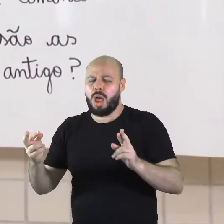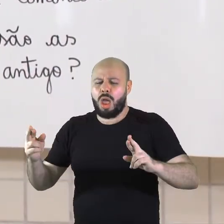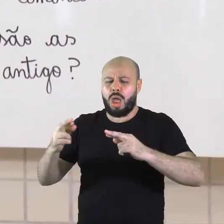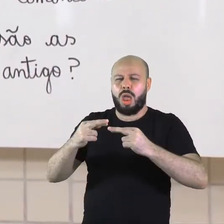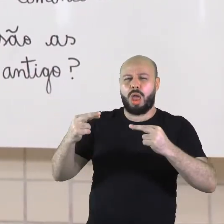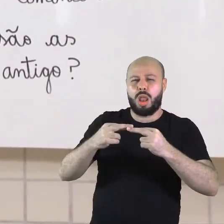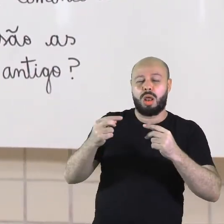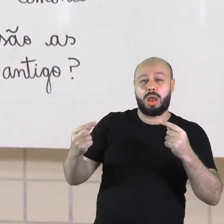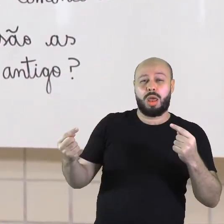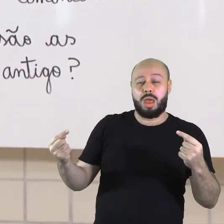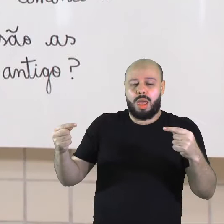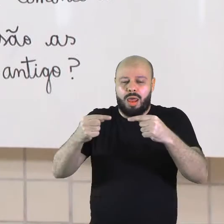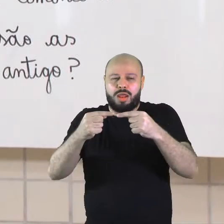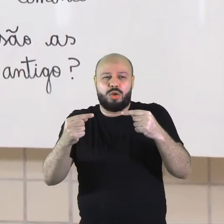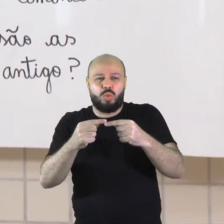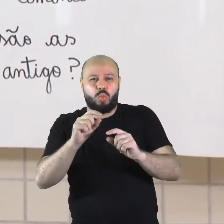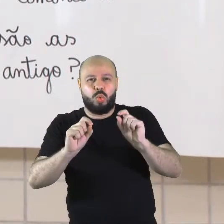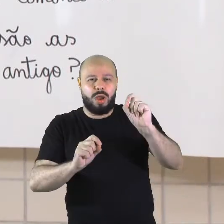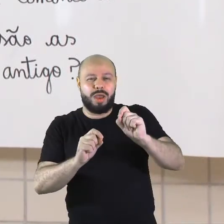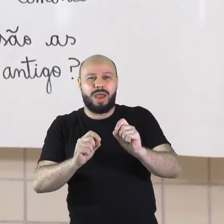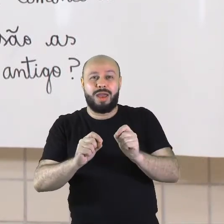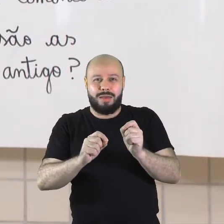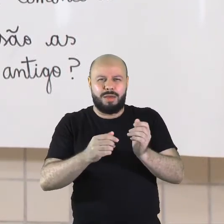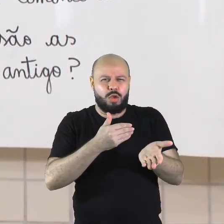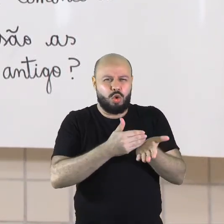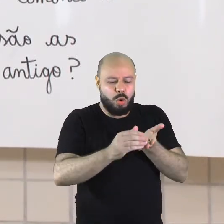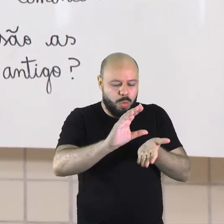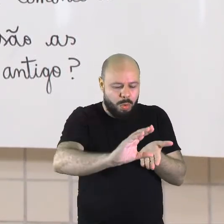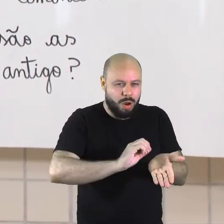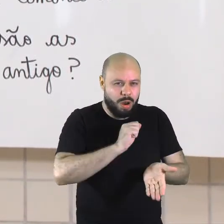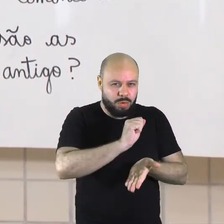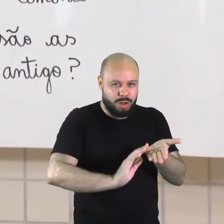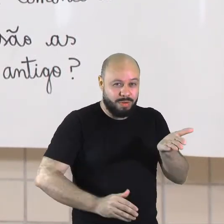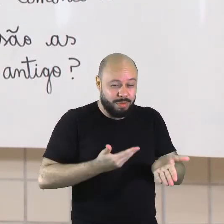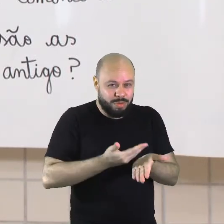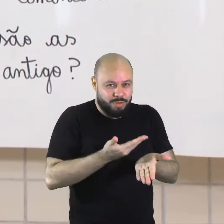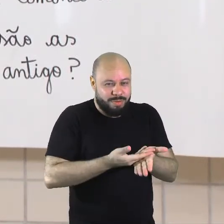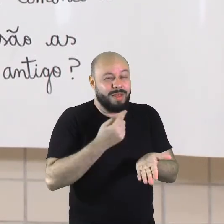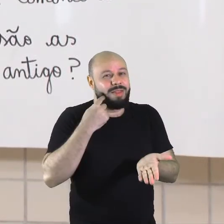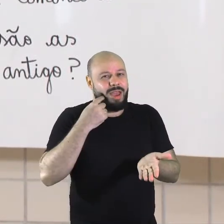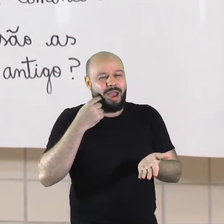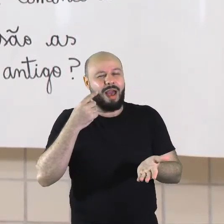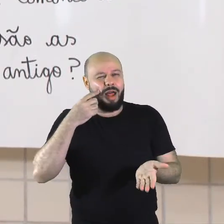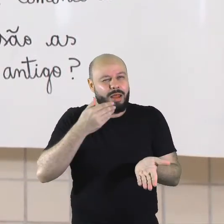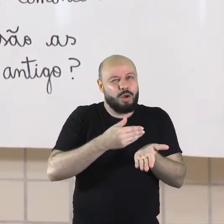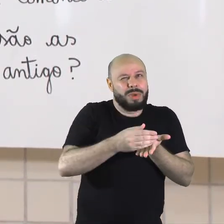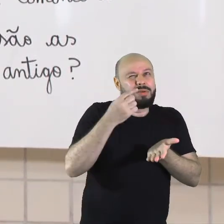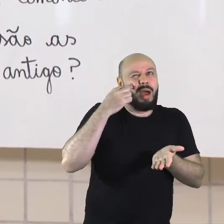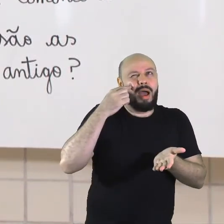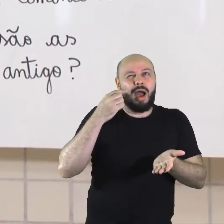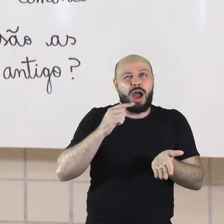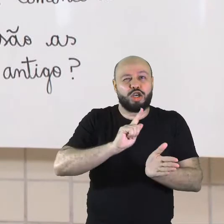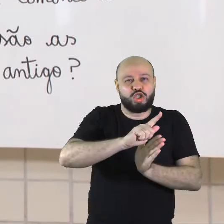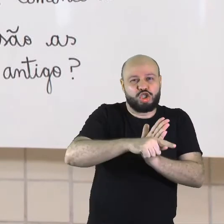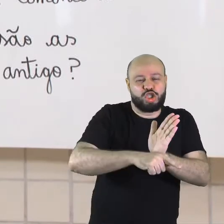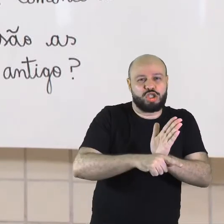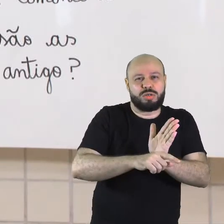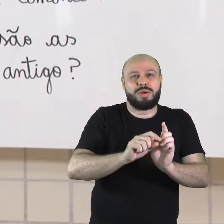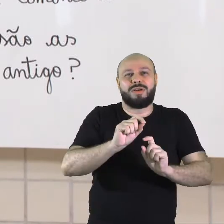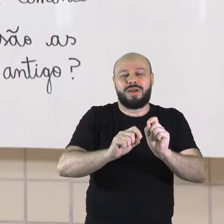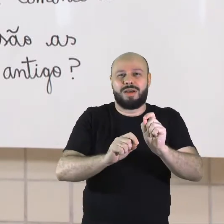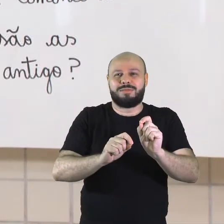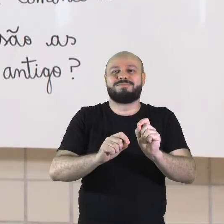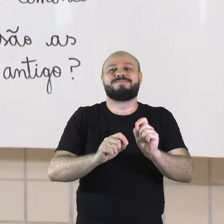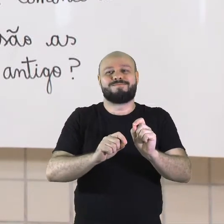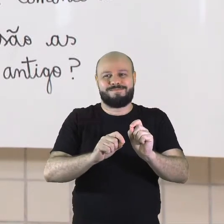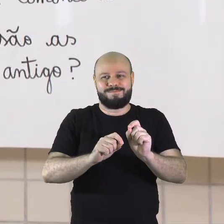desse bloco de estudo, que a gente inicia colocando em discussão o gênero diário, e nós